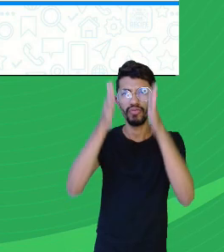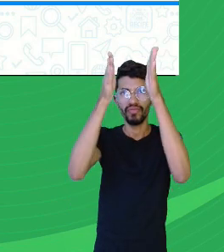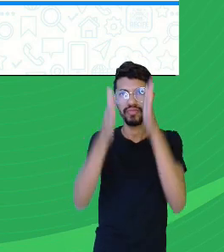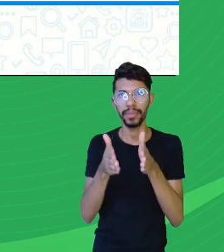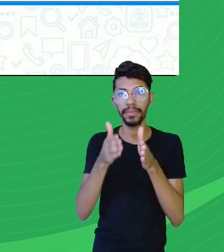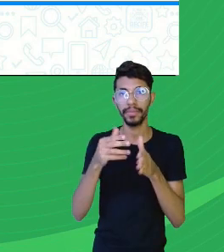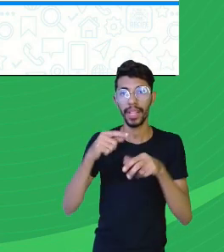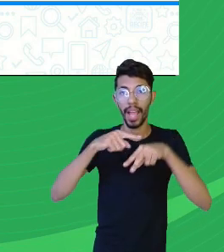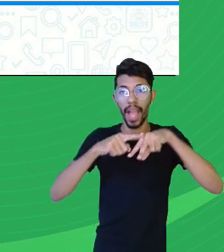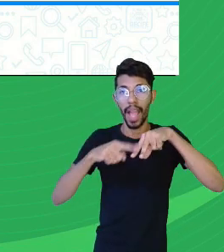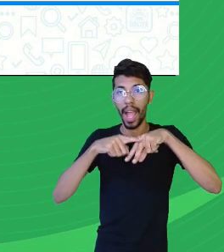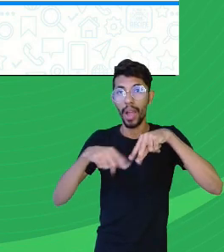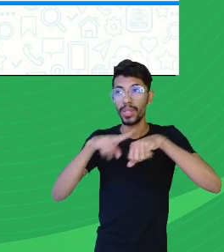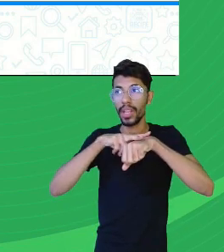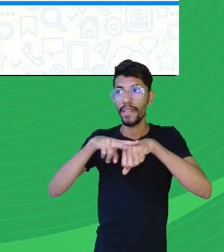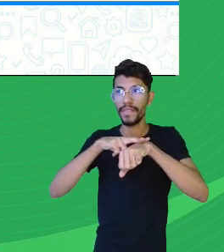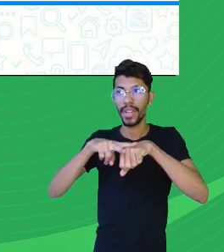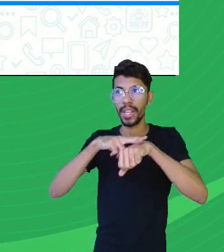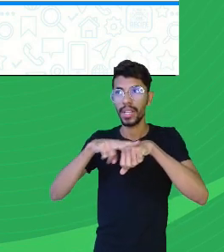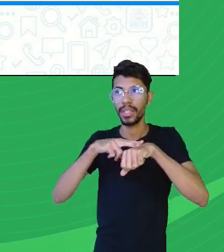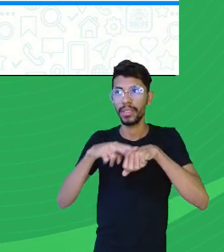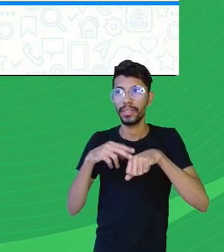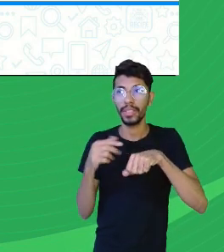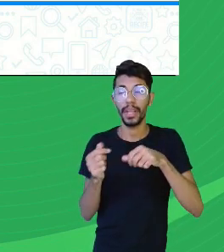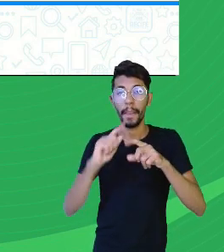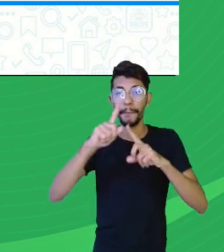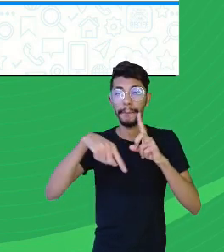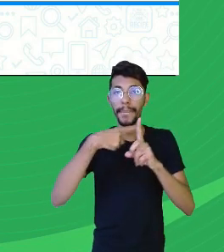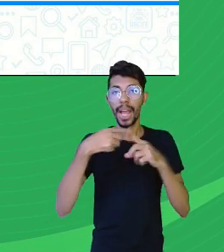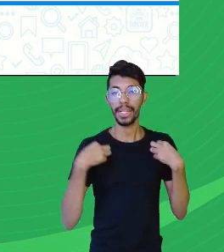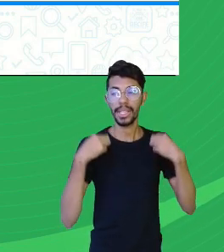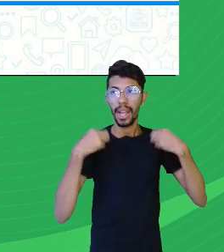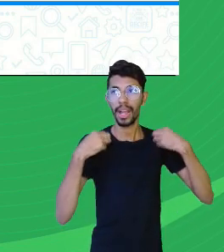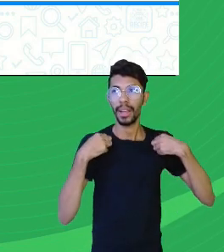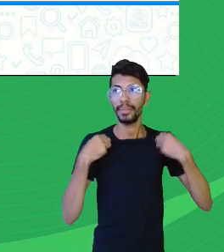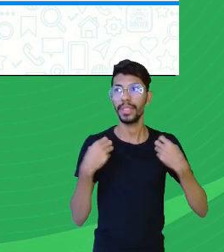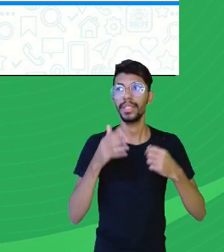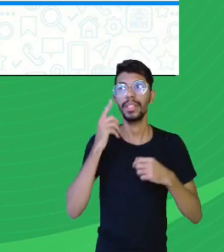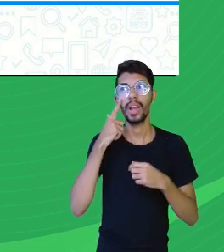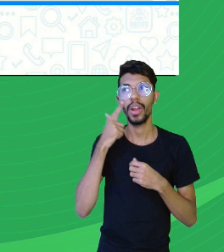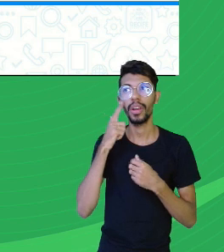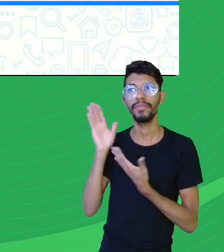só. A primeira camisa com a calça verde. Olha só, ele já